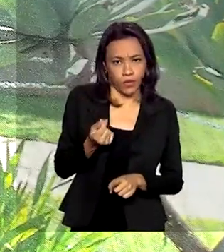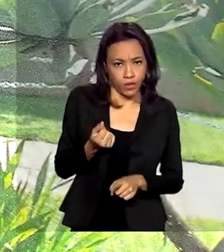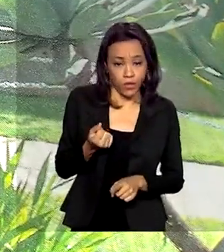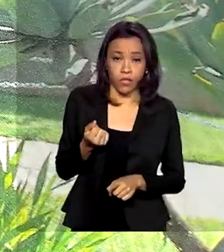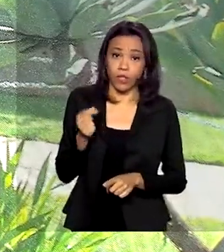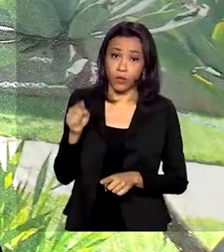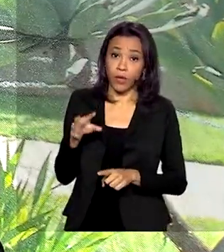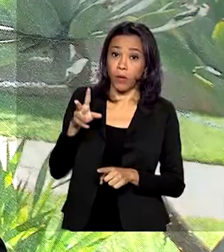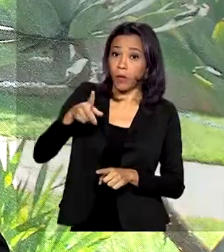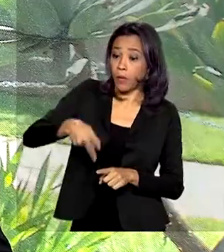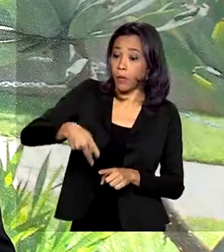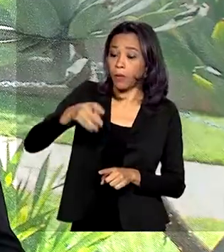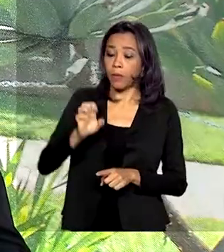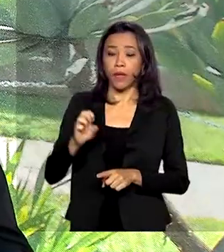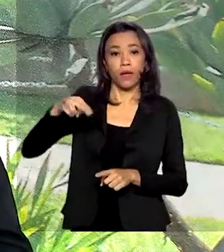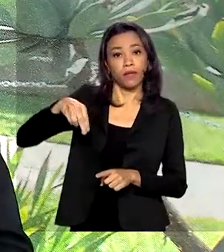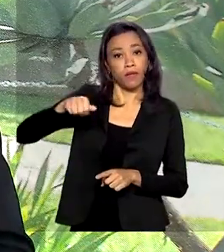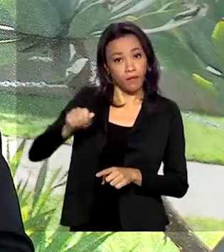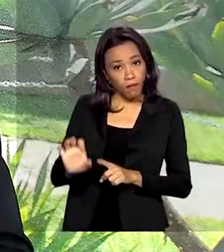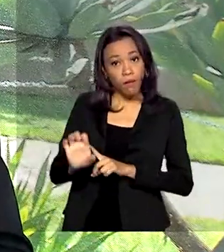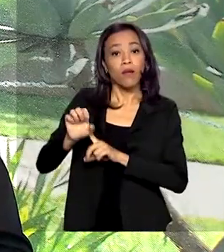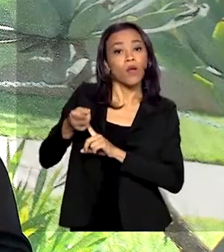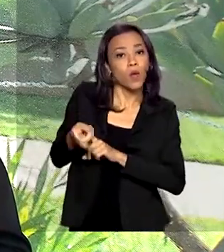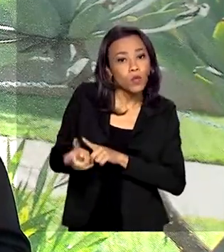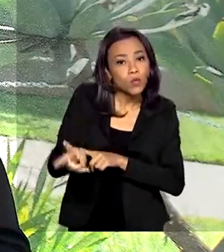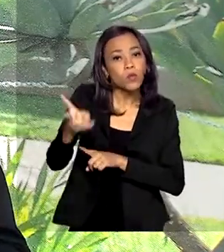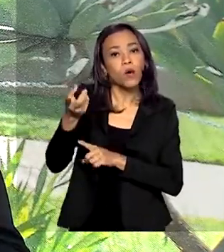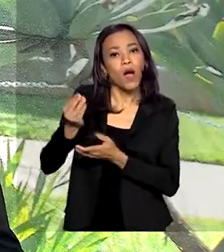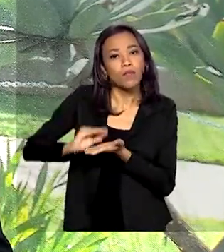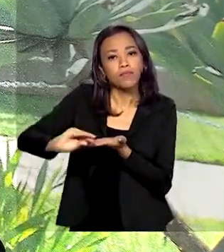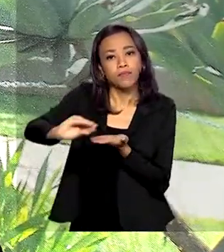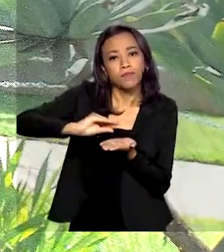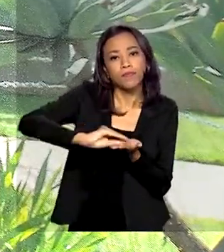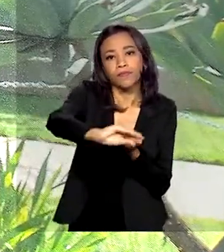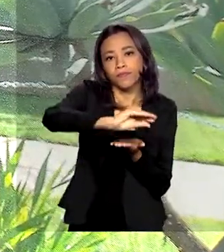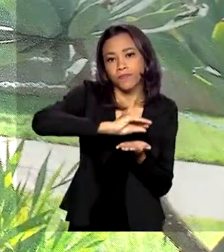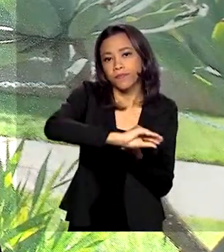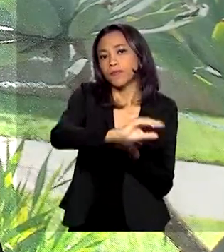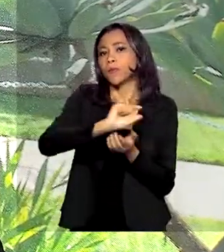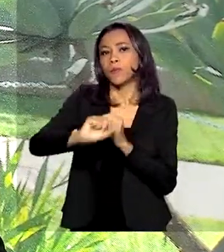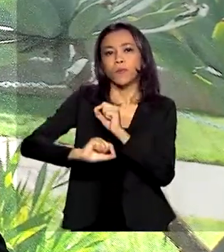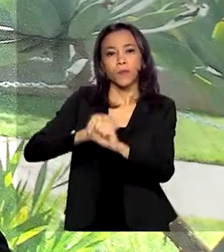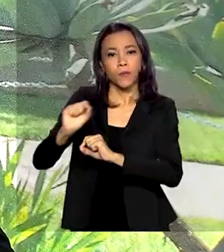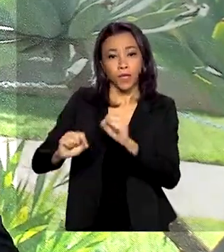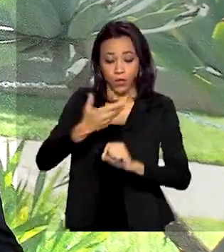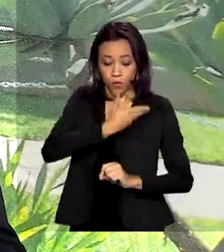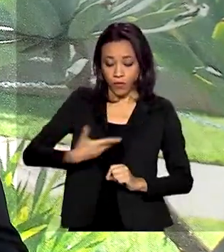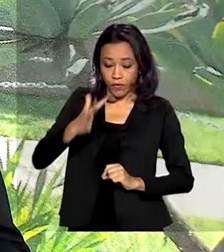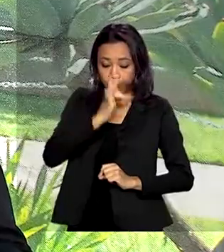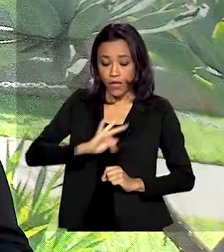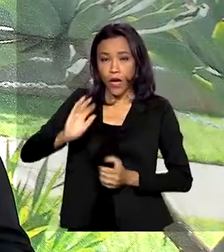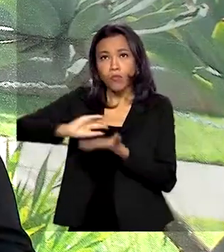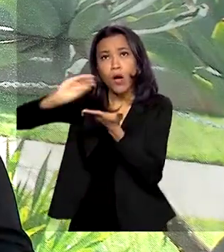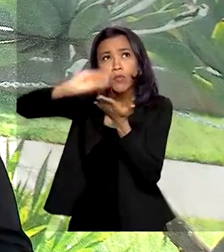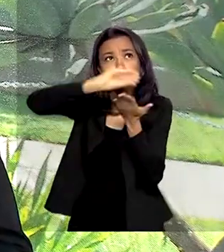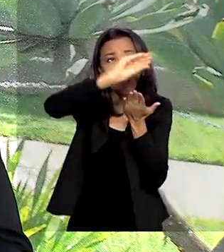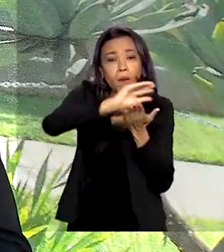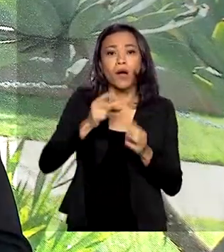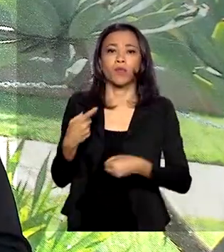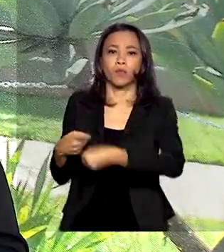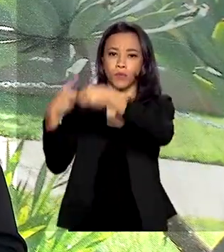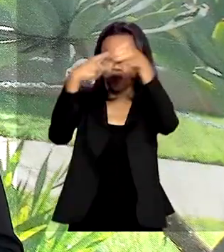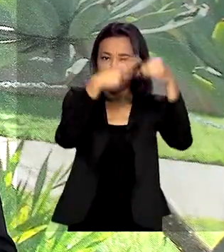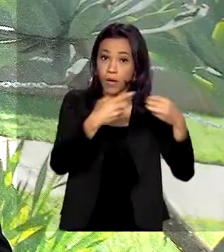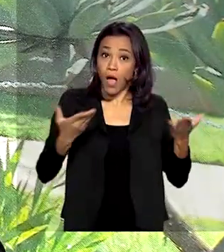Alimentação, o PNAE, deve continuar a ser repassado da União para Estados e Municípios. O texto segue agora para